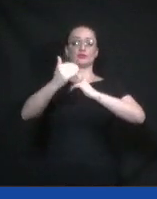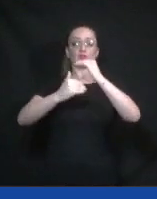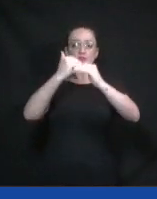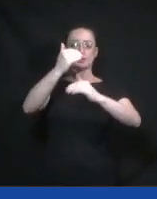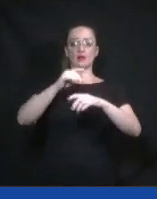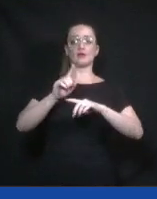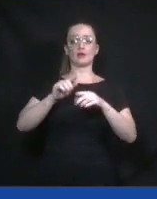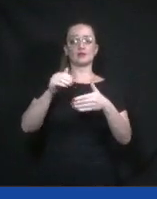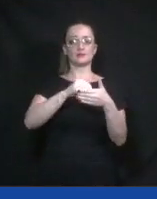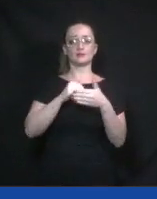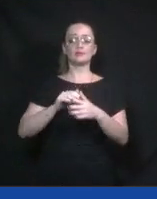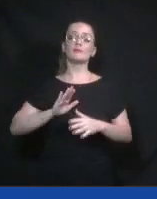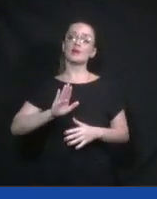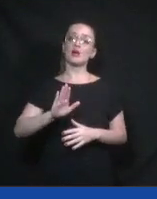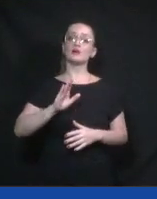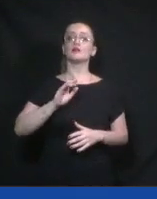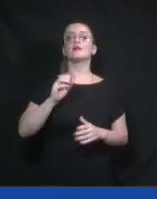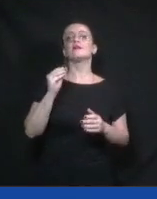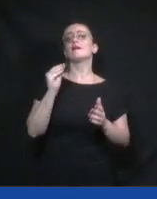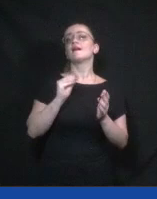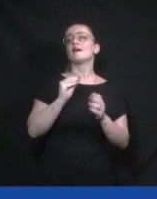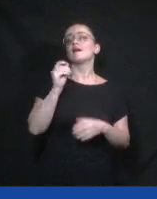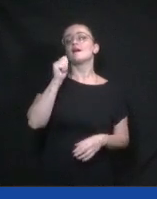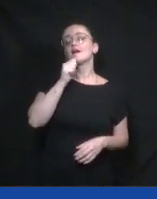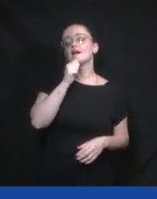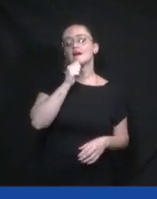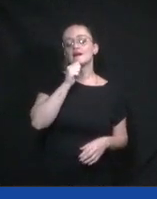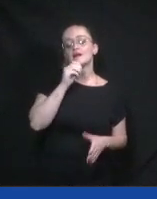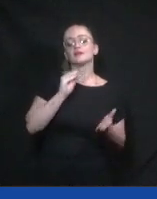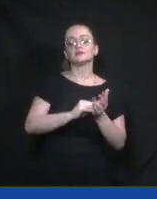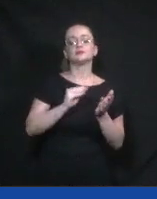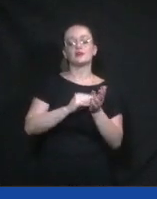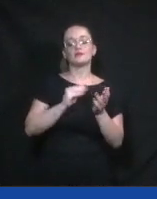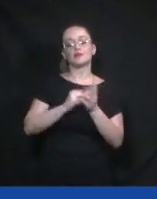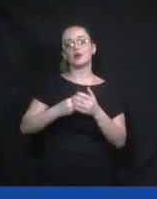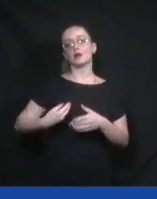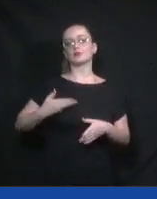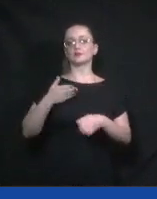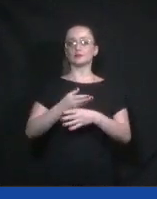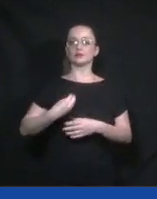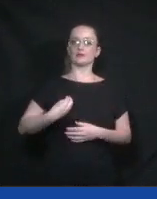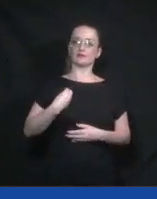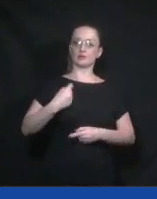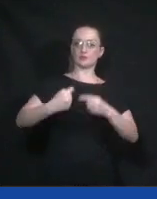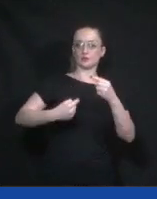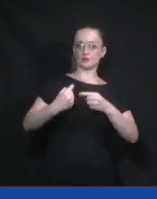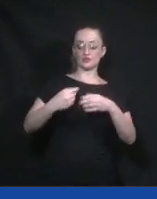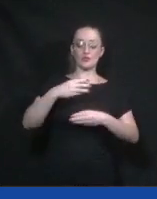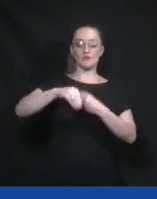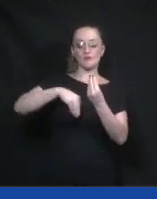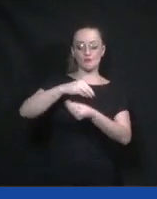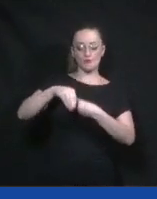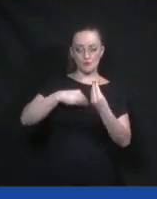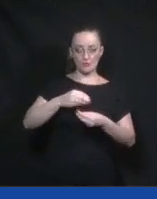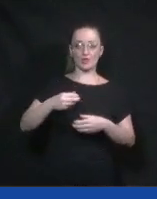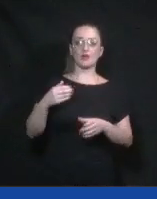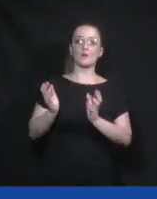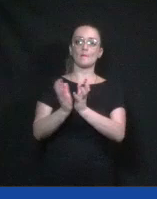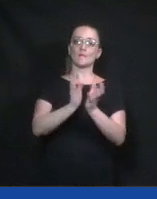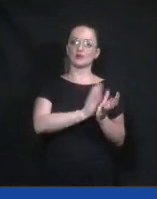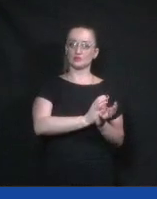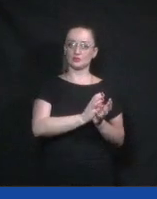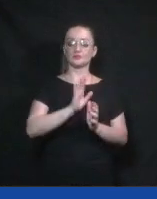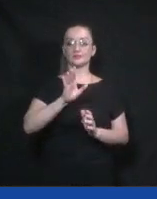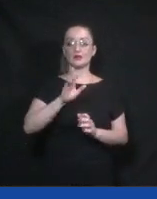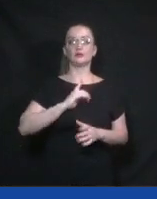eleitorais nós ainda participamos pouco da vida política e nos envolvemos pouco com os partidos por exemplo